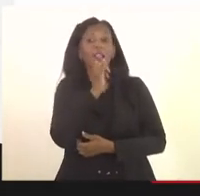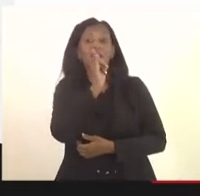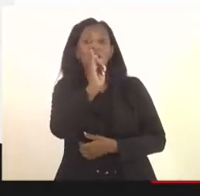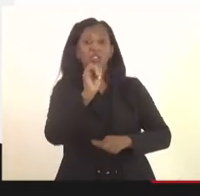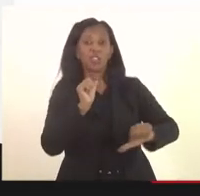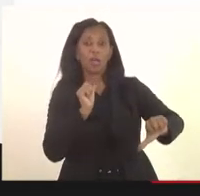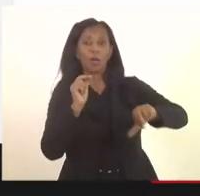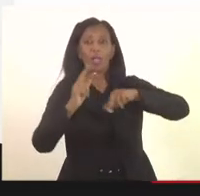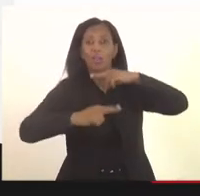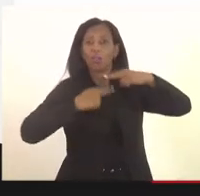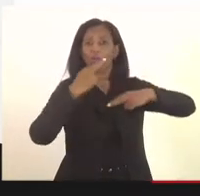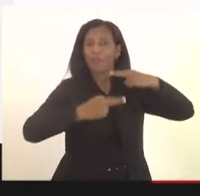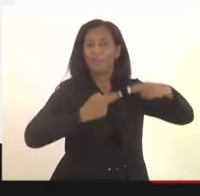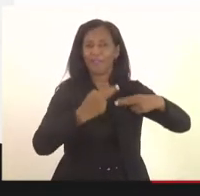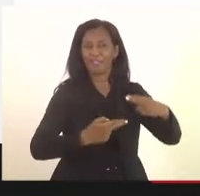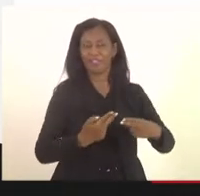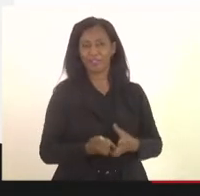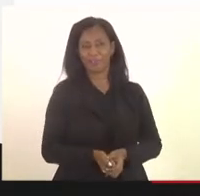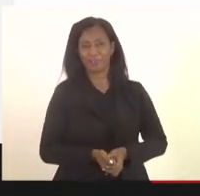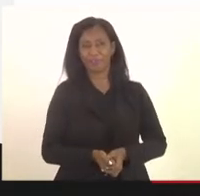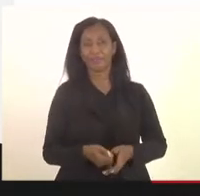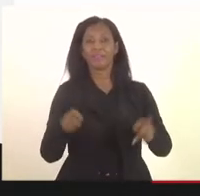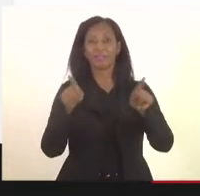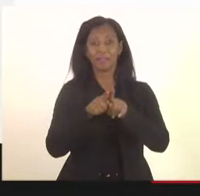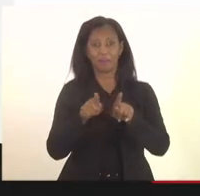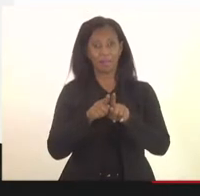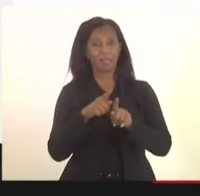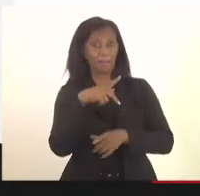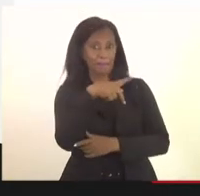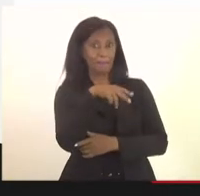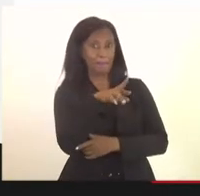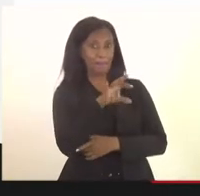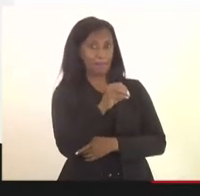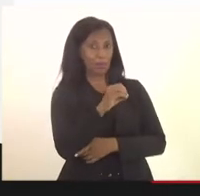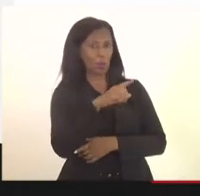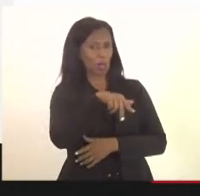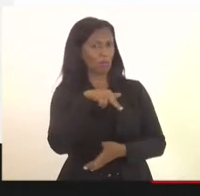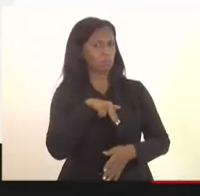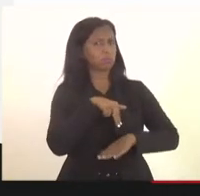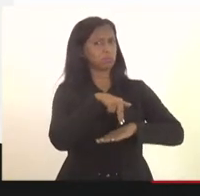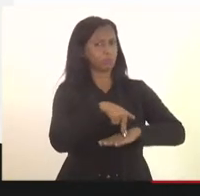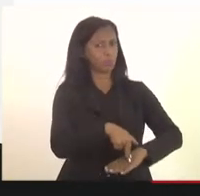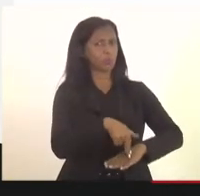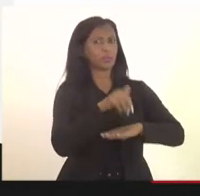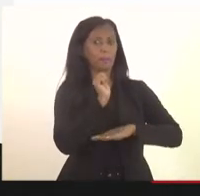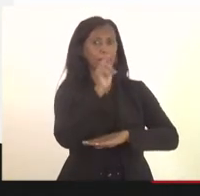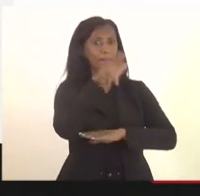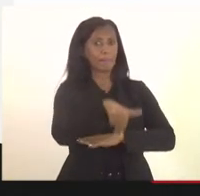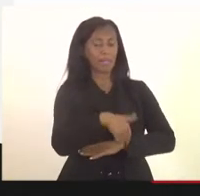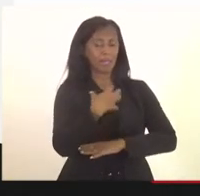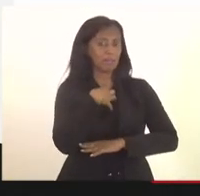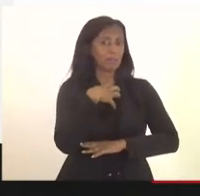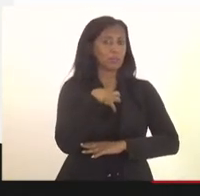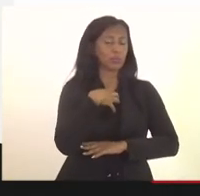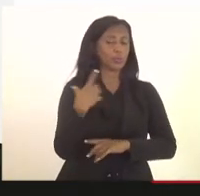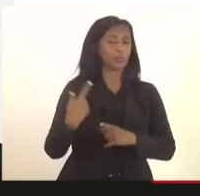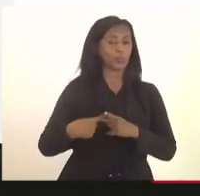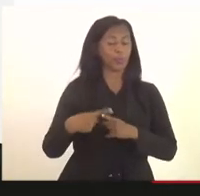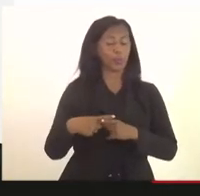uma transição para uma energia mais limpa. Eu diria que a Petronas está muito bem posicionada nesse sentido, porque